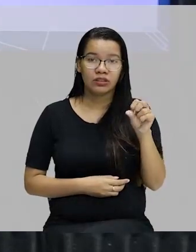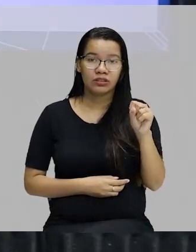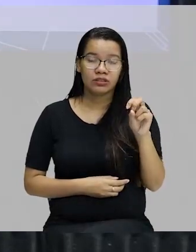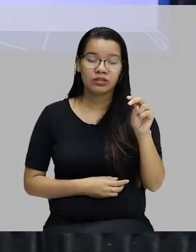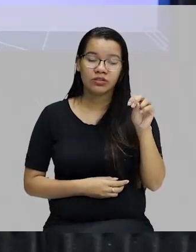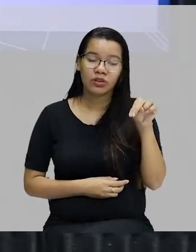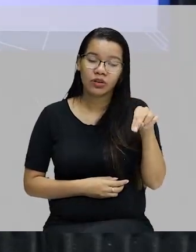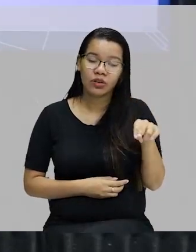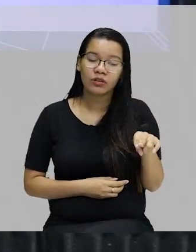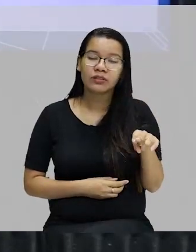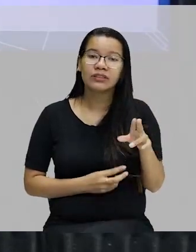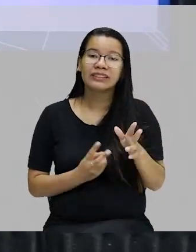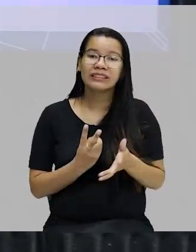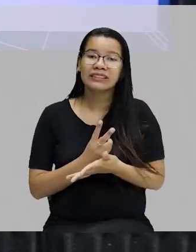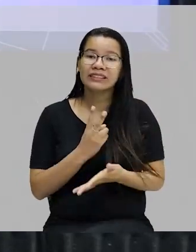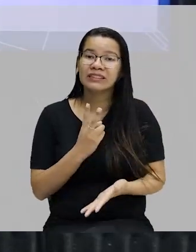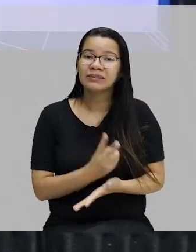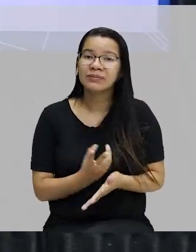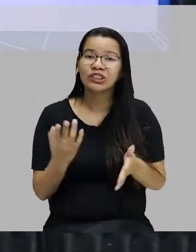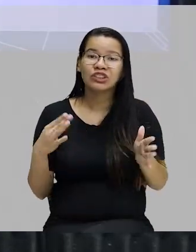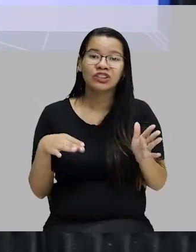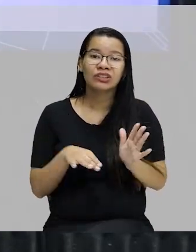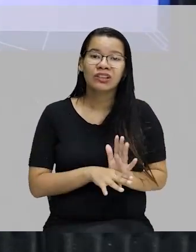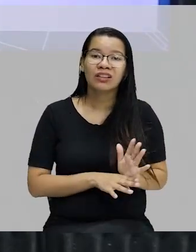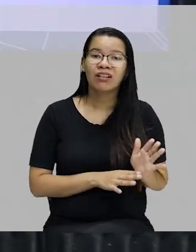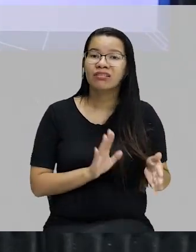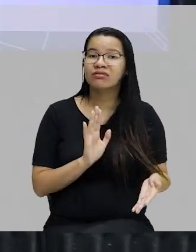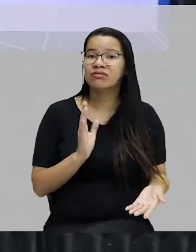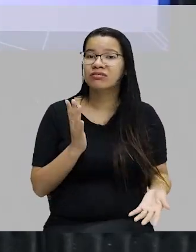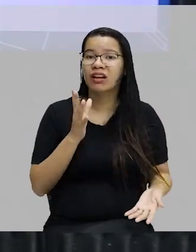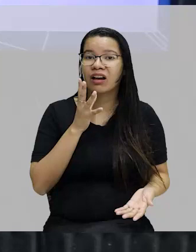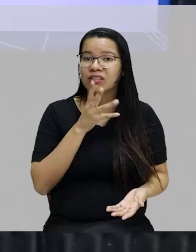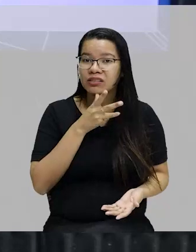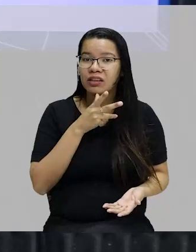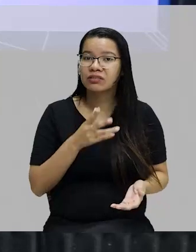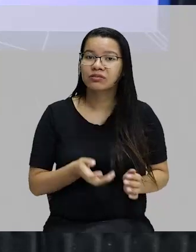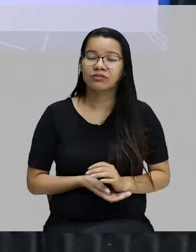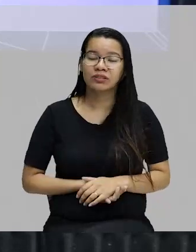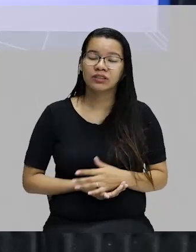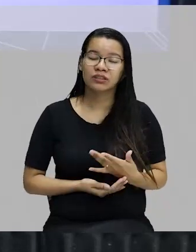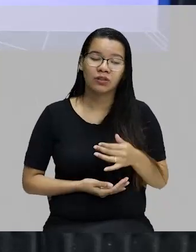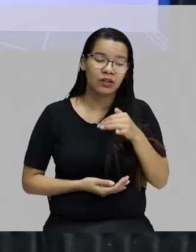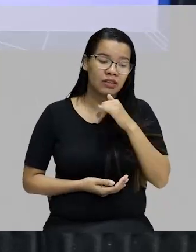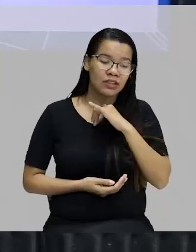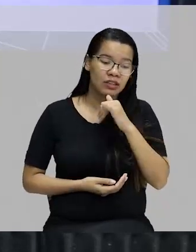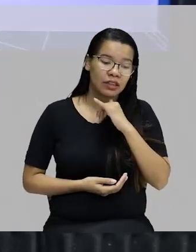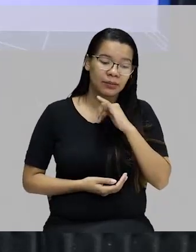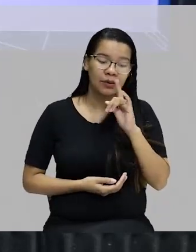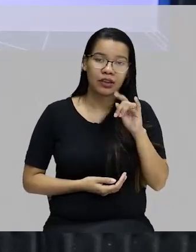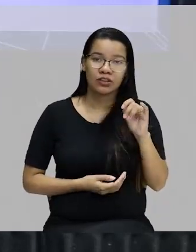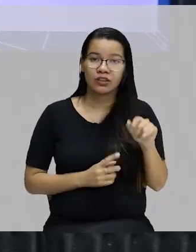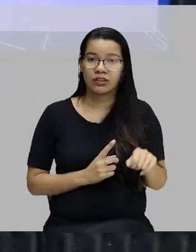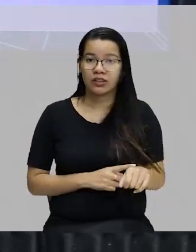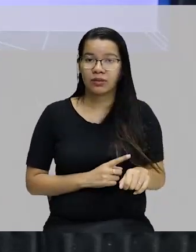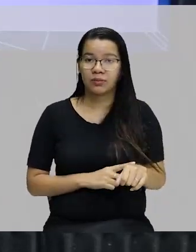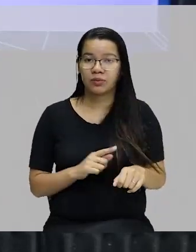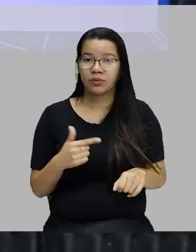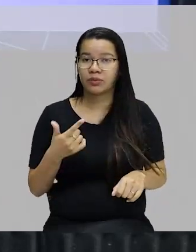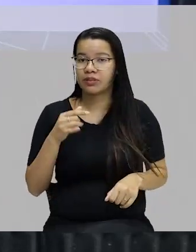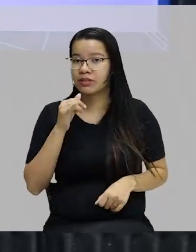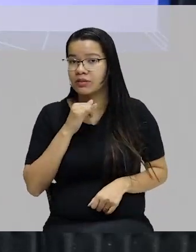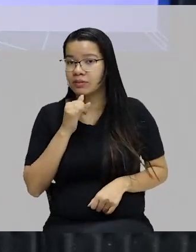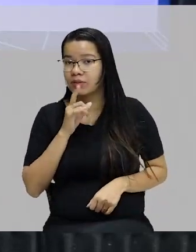late. O Jason sempre chega tarde. Então, em um exemplo é o advérbio de tempo, no outro exemplo é